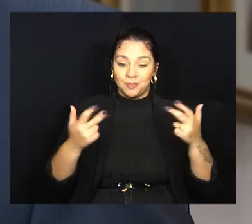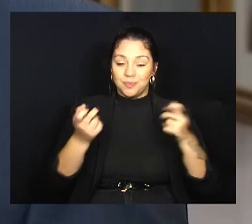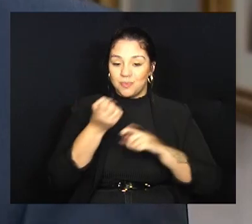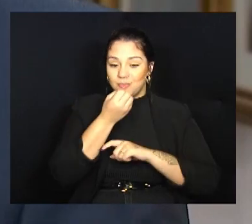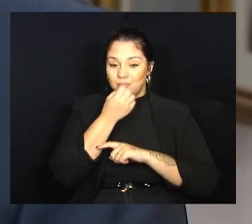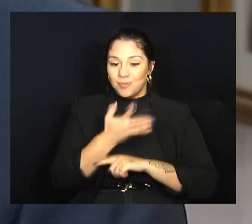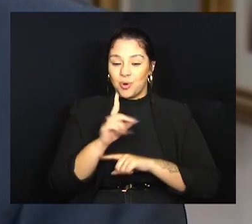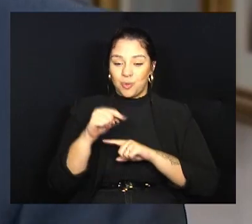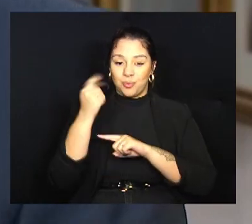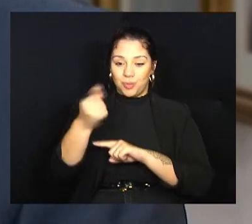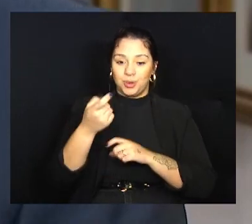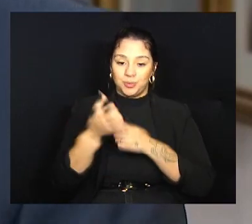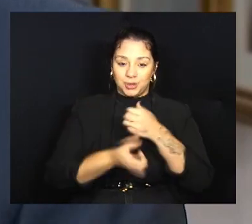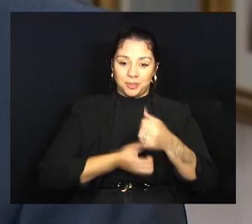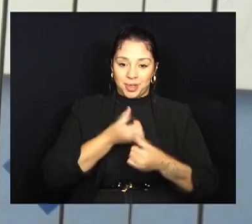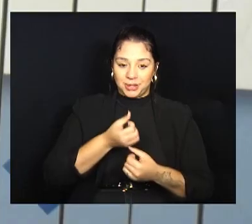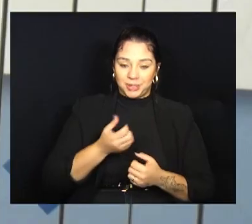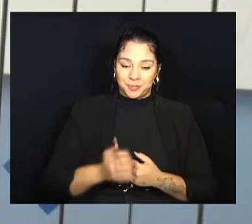né, para o próximo semestre.